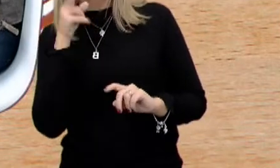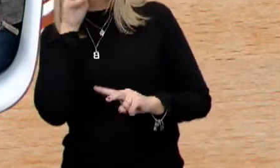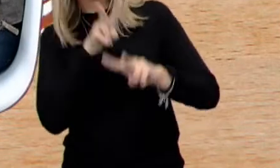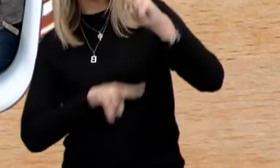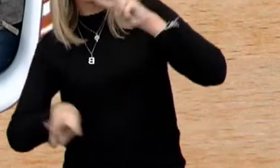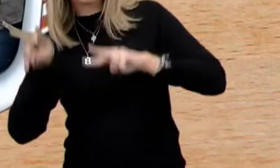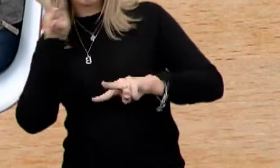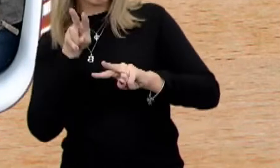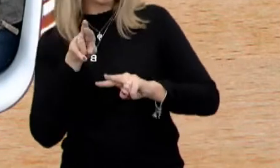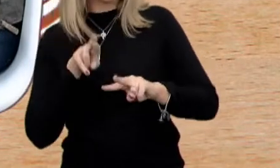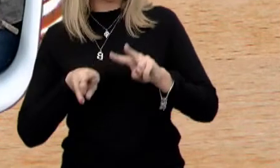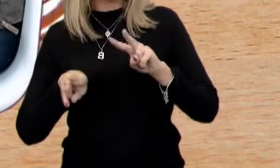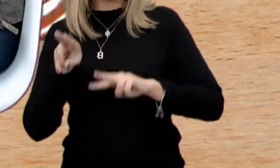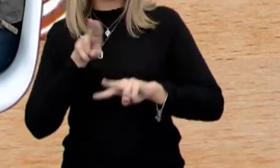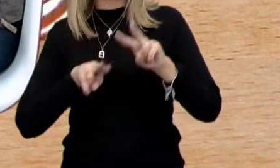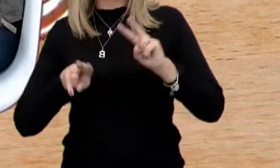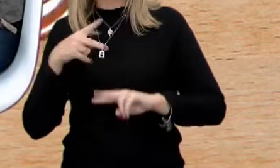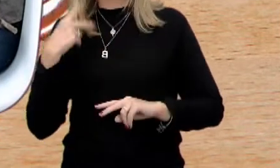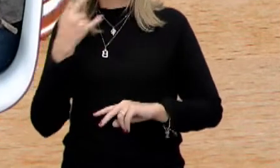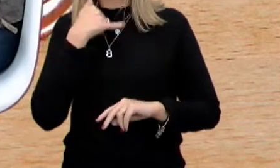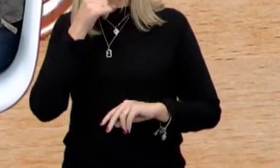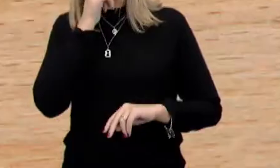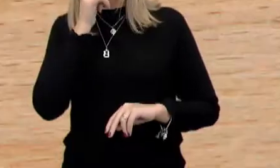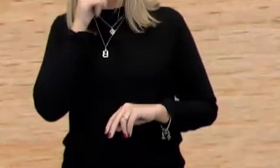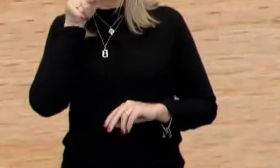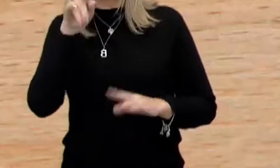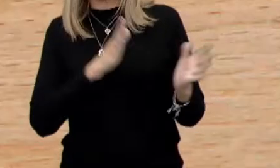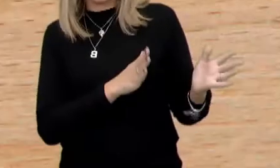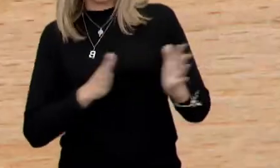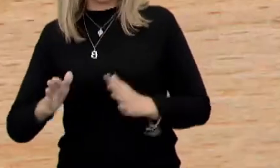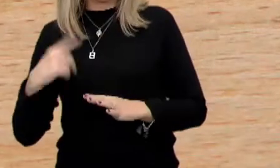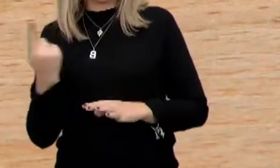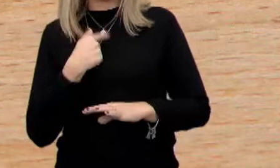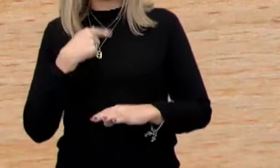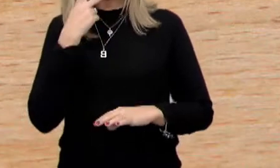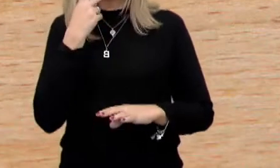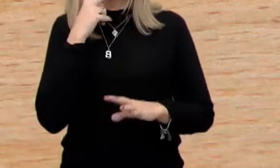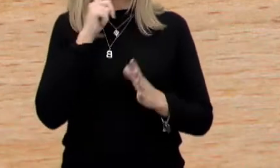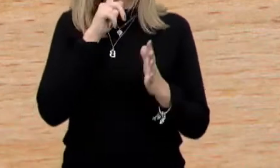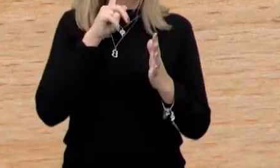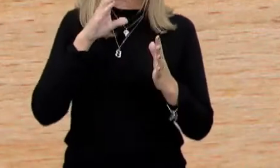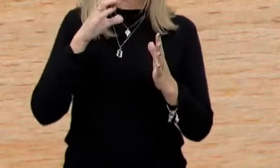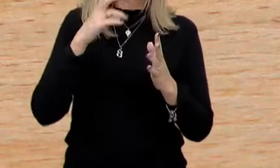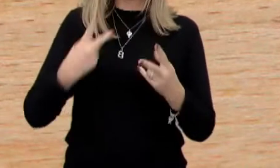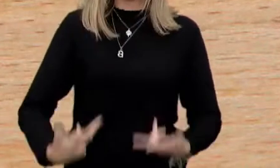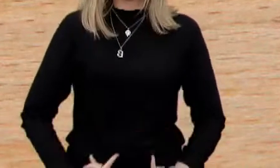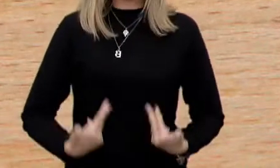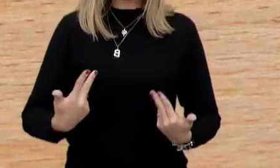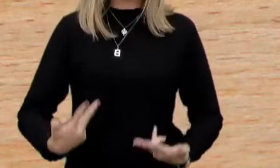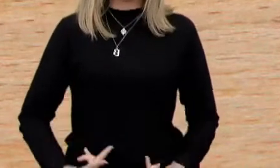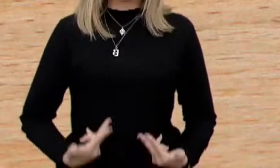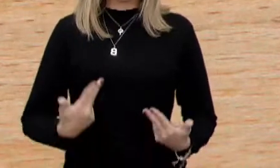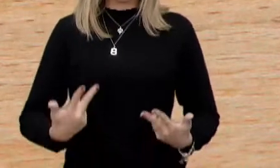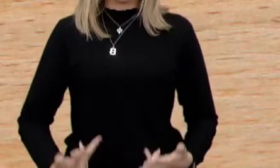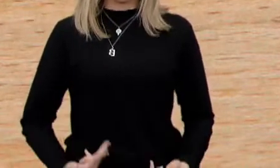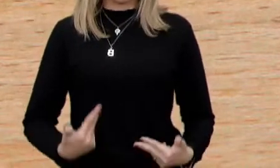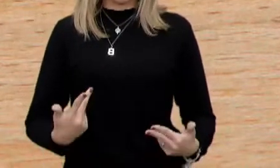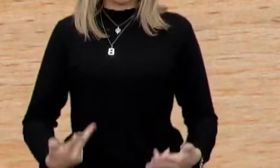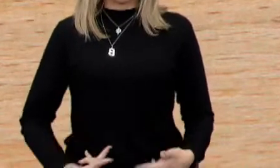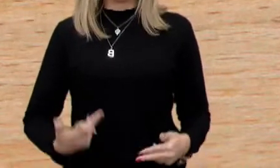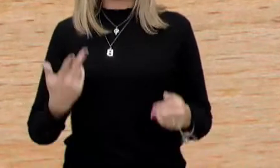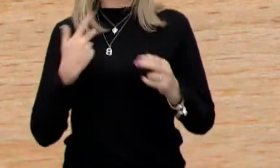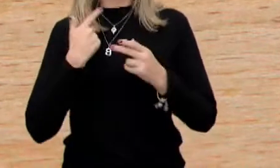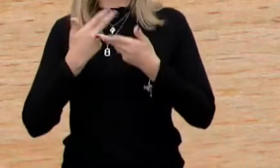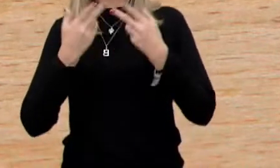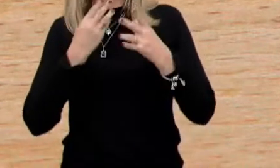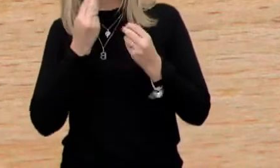vai... Claro, dependendo... Agora, por exemplo, nessa fase, eu reporto as castrações, eu não me preocupo muito, porque senão é um time muito grande para